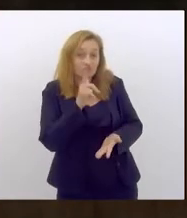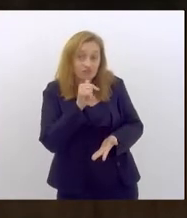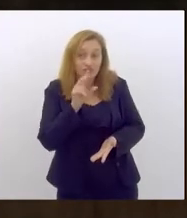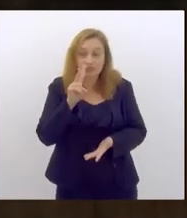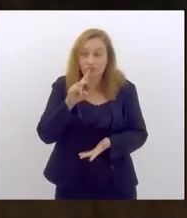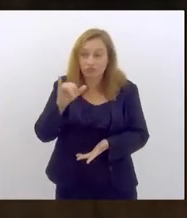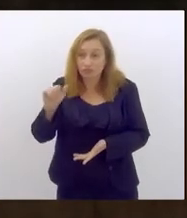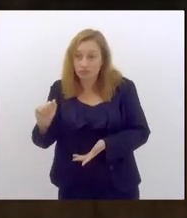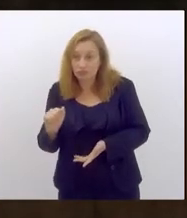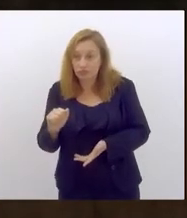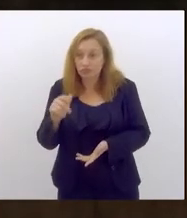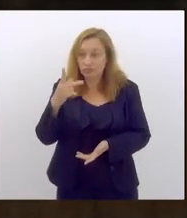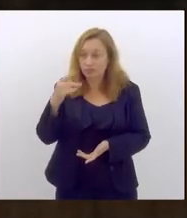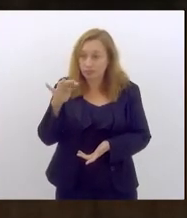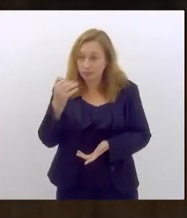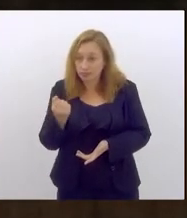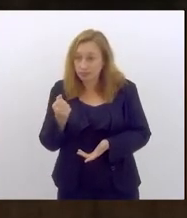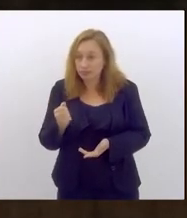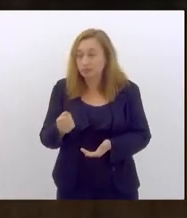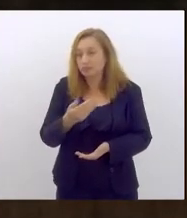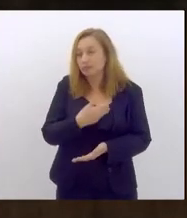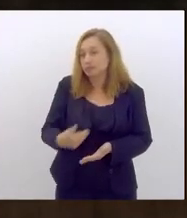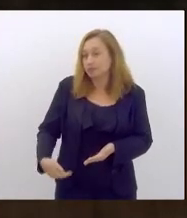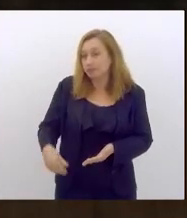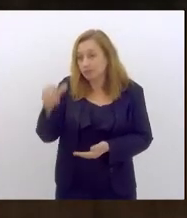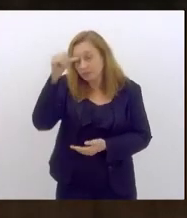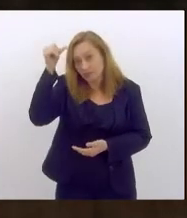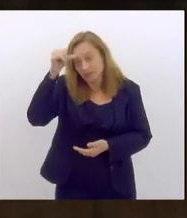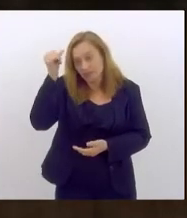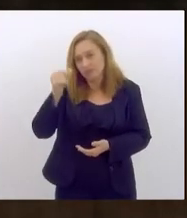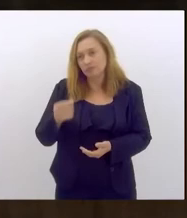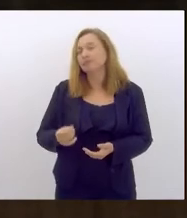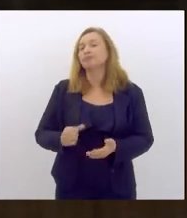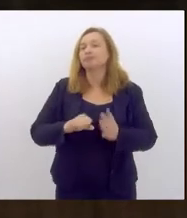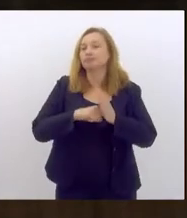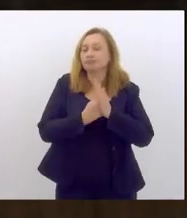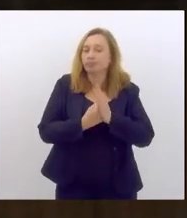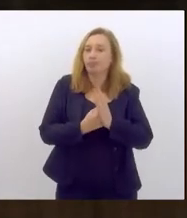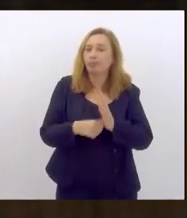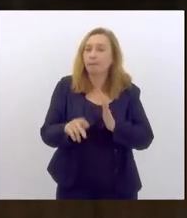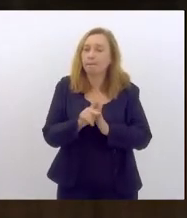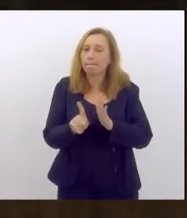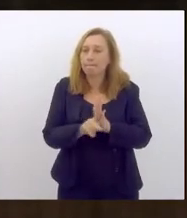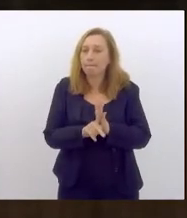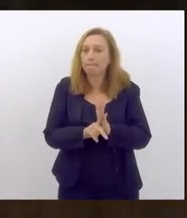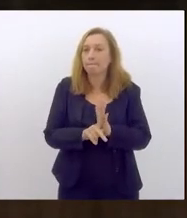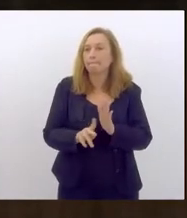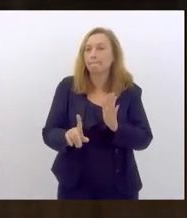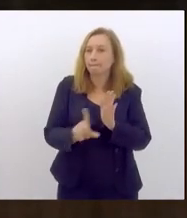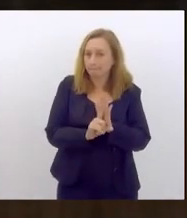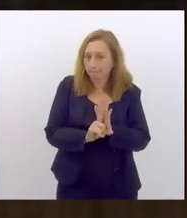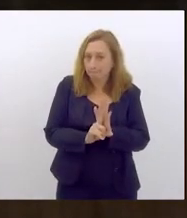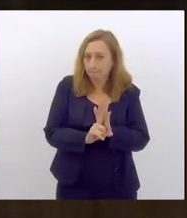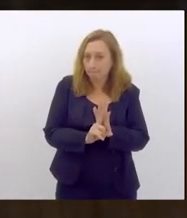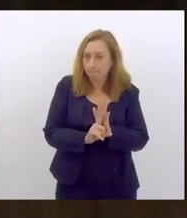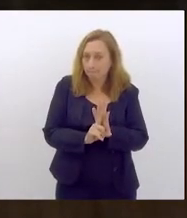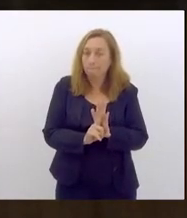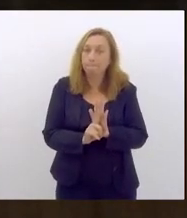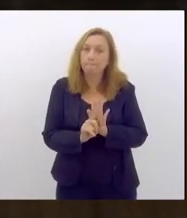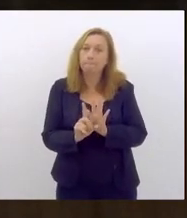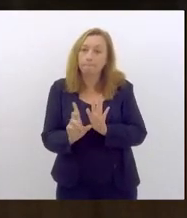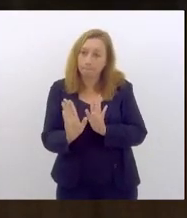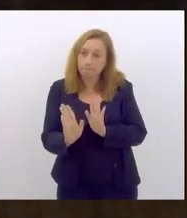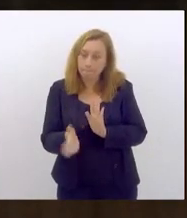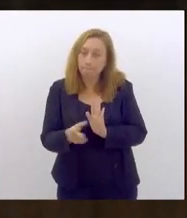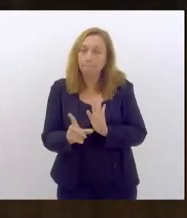Penha. E o governo Cláudio Castro vetou um projeto de lei, a lei, na realidade, já